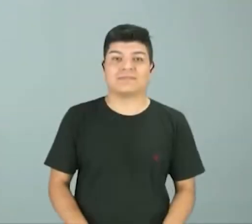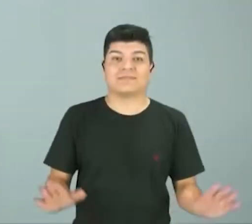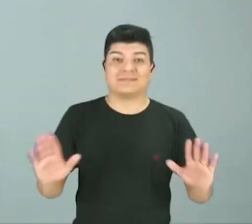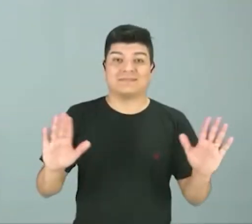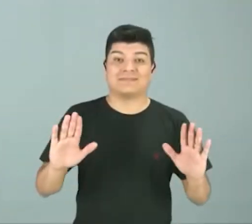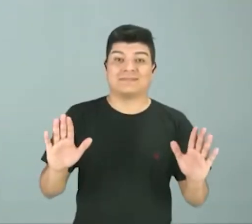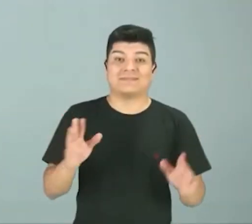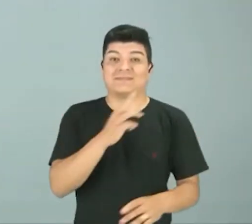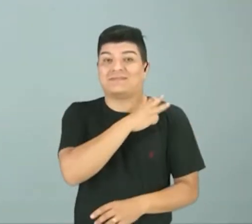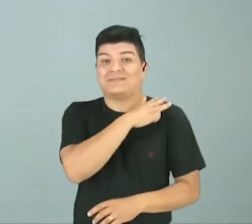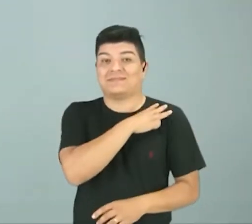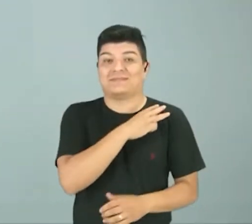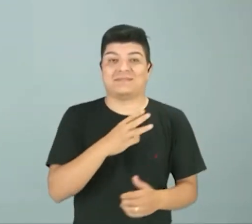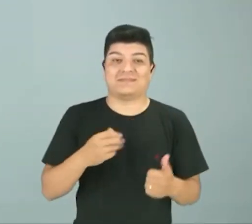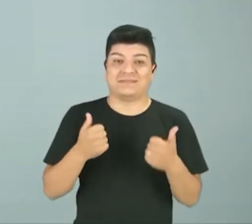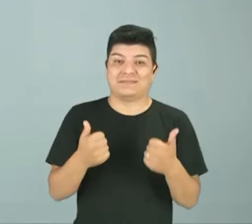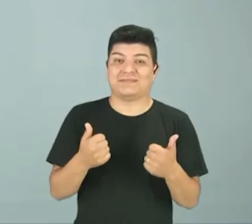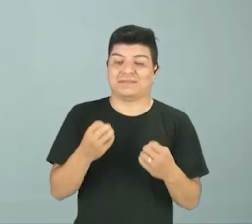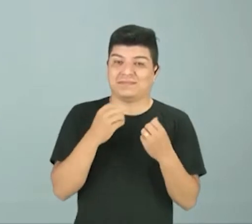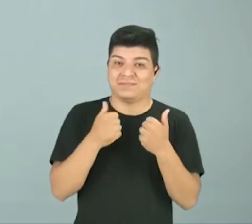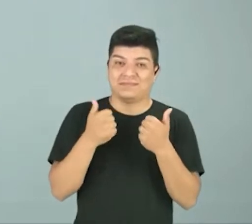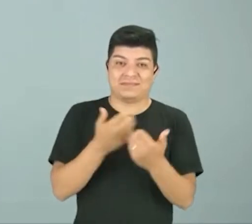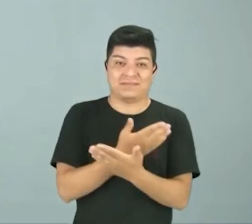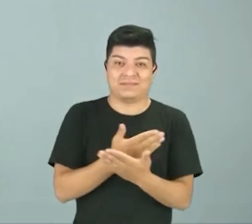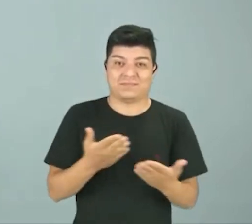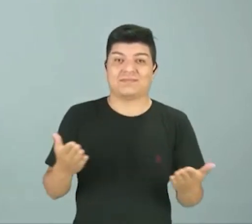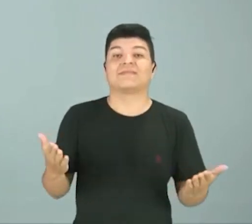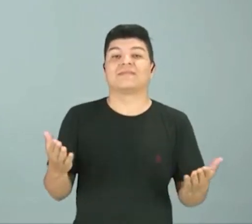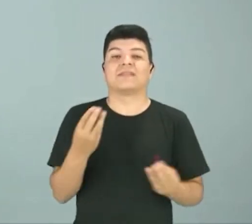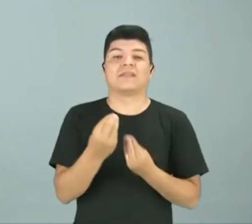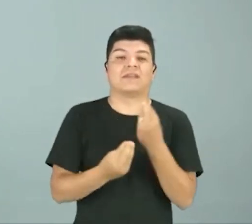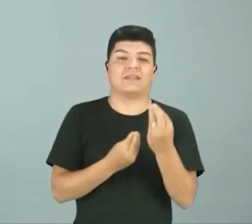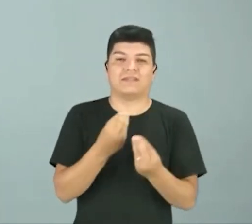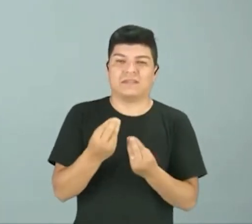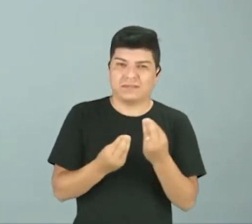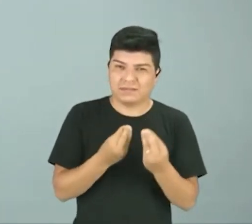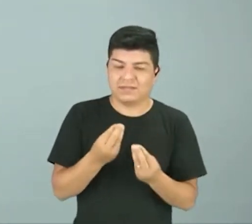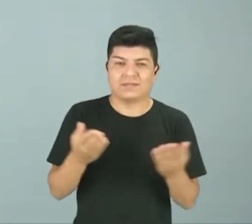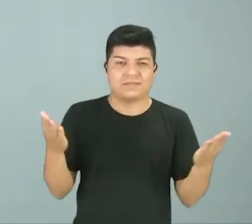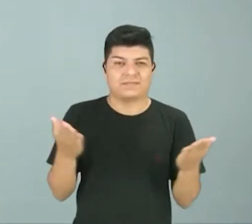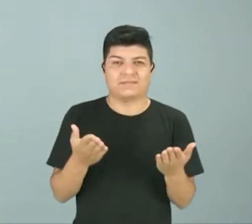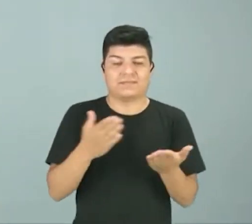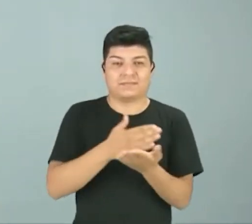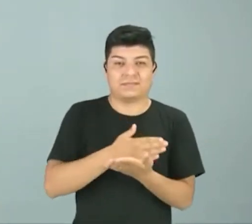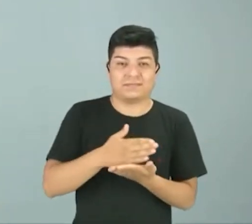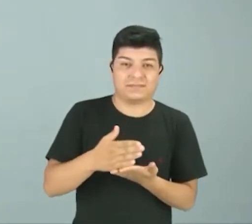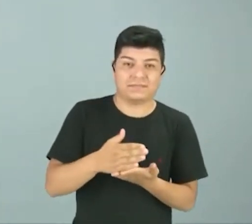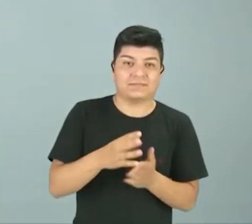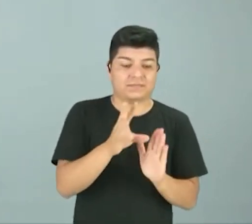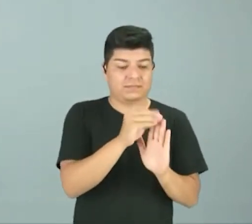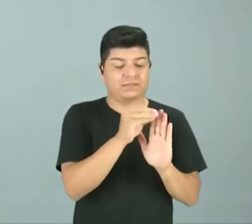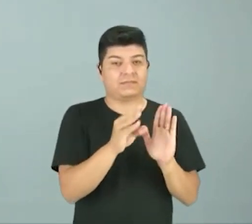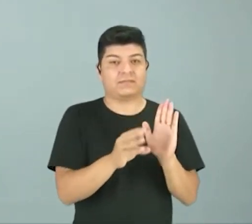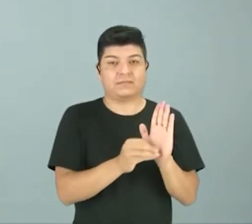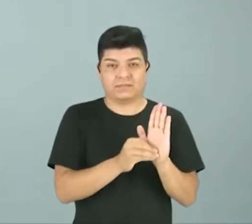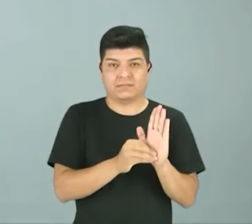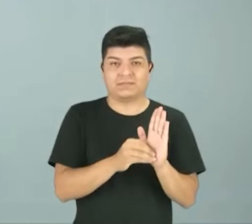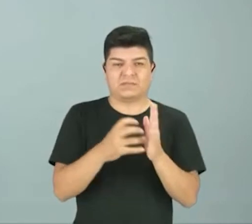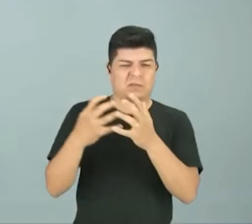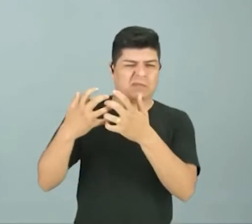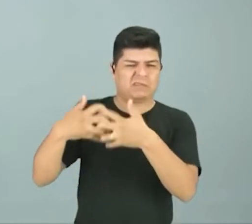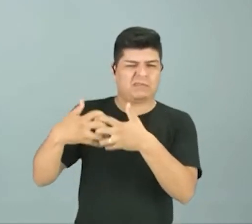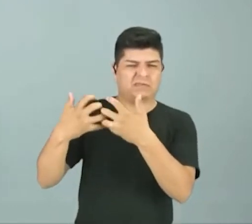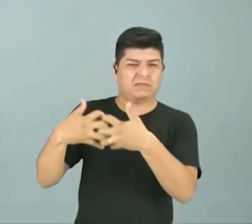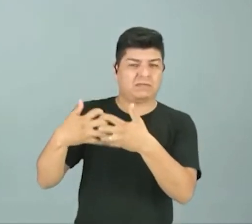Fala galerinha do ensino médio! Olá, tudo bem? Como vocês estão? Hoje nós vamos começar um conteúdo muito